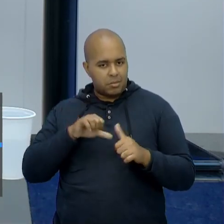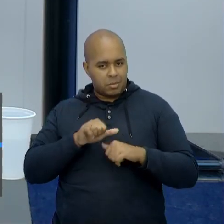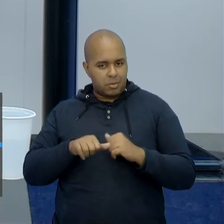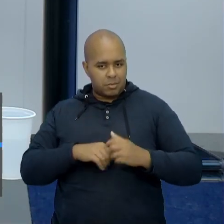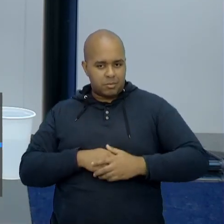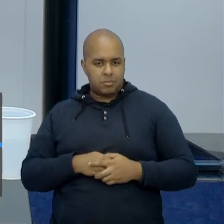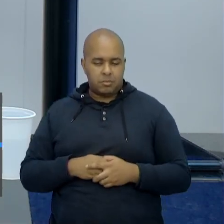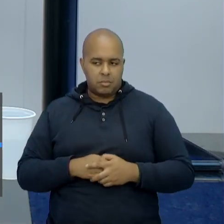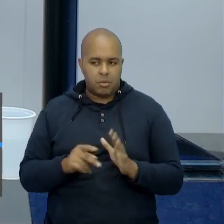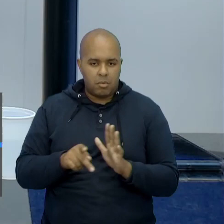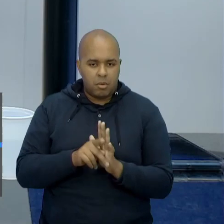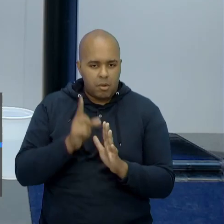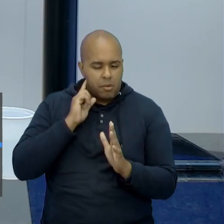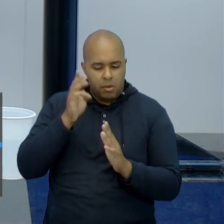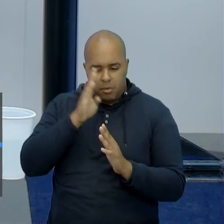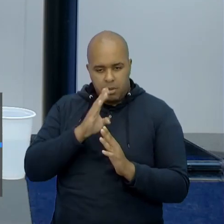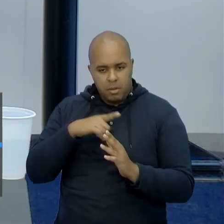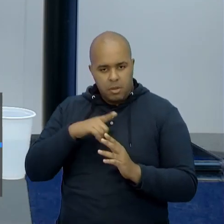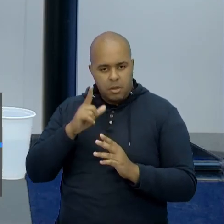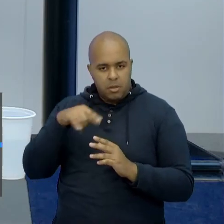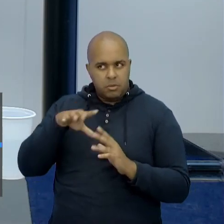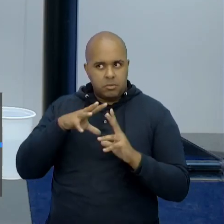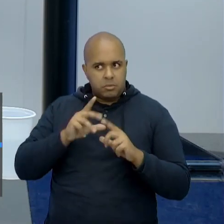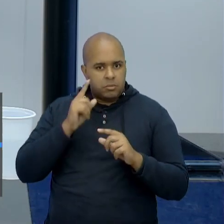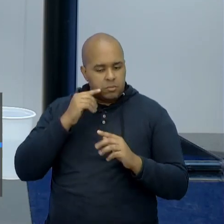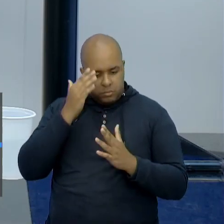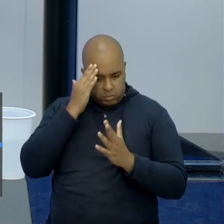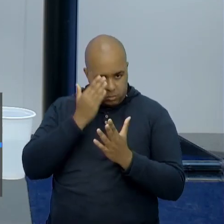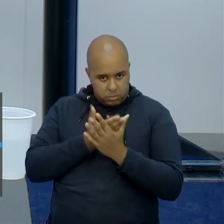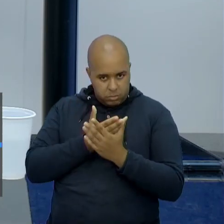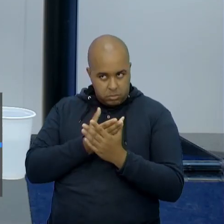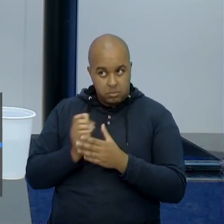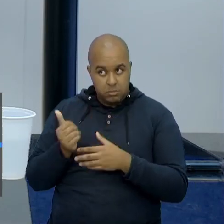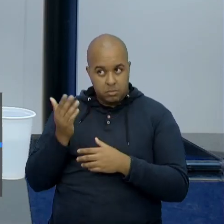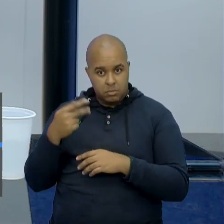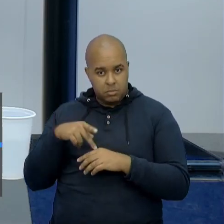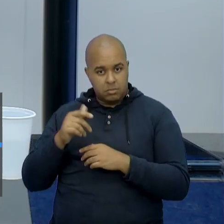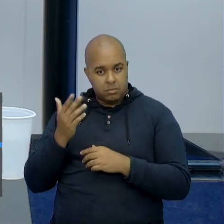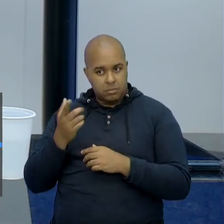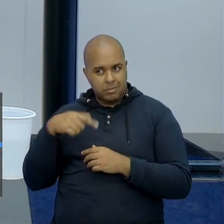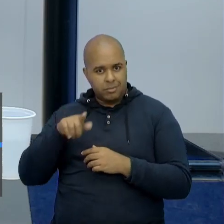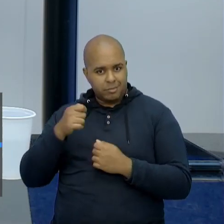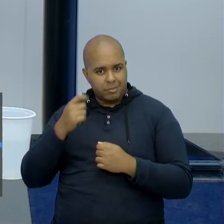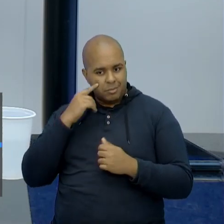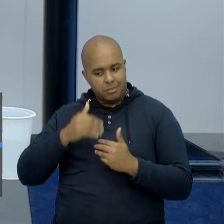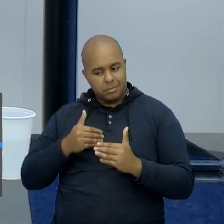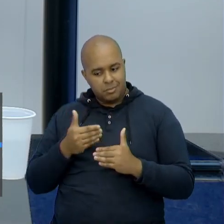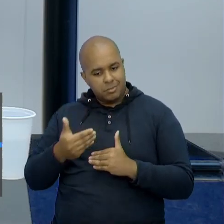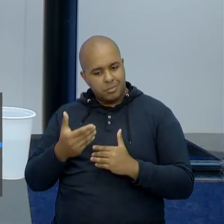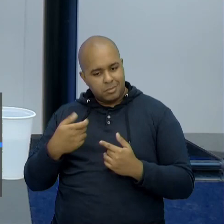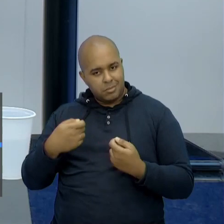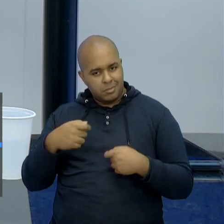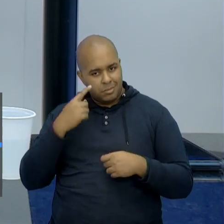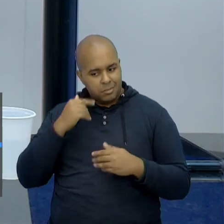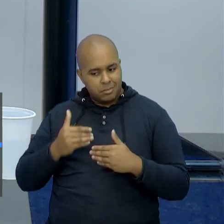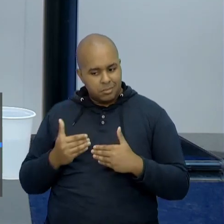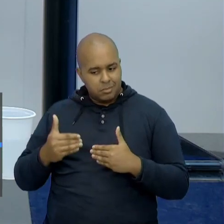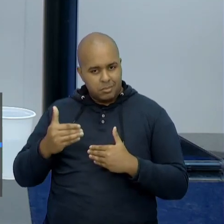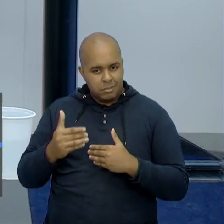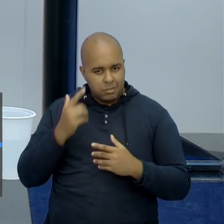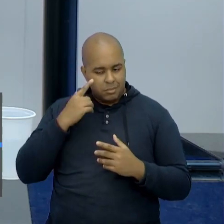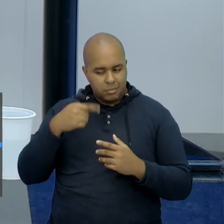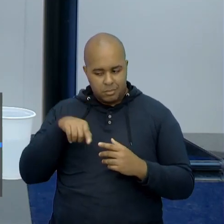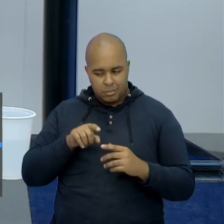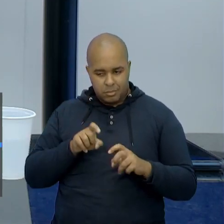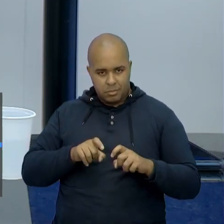mudar. Para o Brasil ter toda a confiança lá de fora, a gente tem que avançar muito e a gente tem que avançar nos